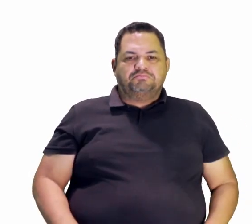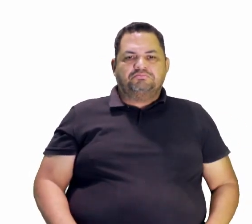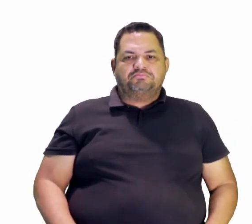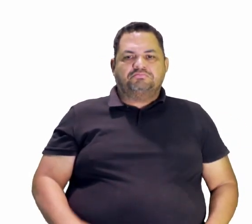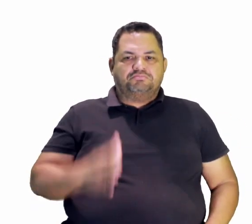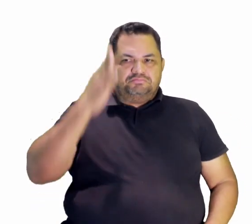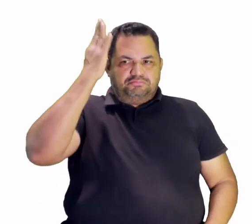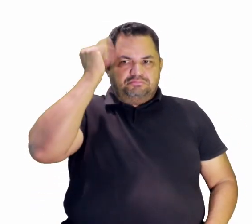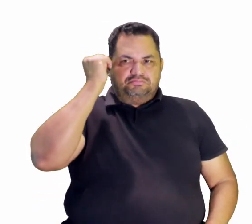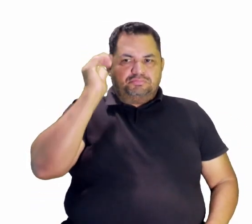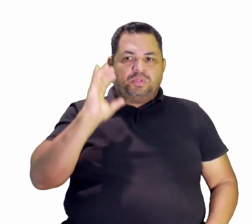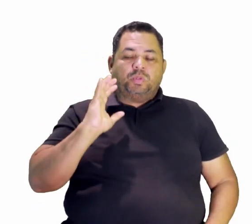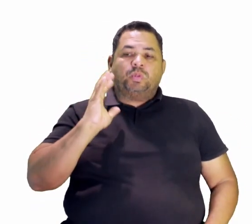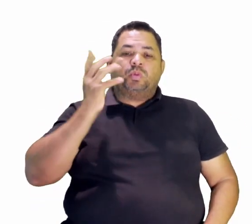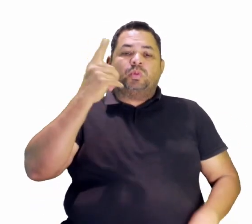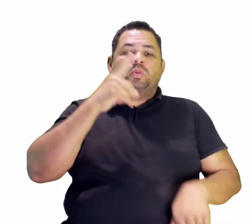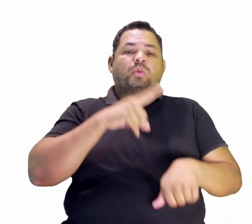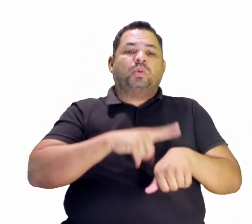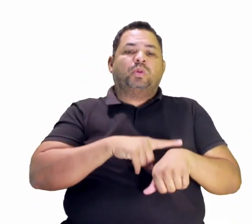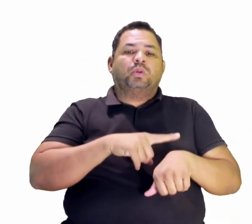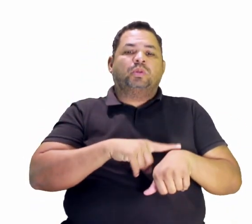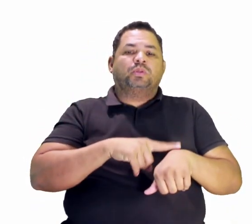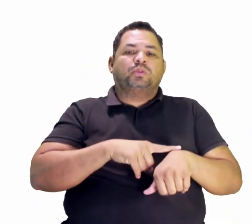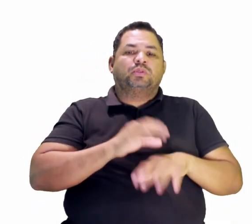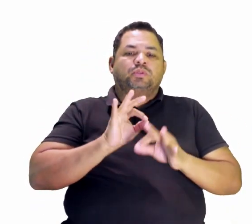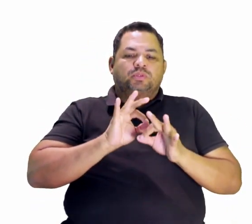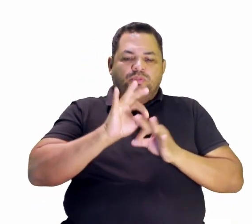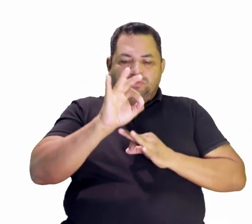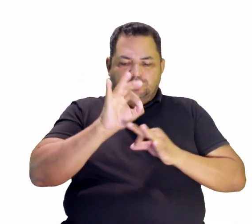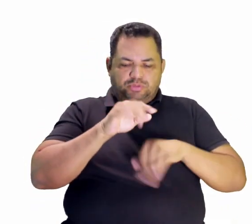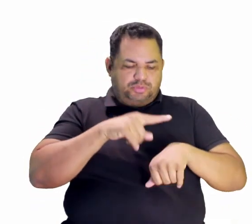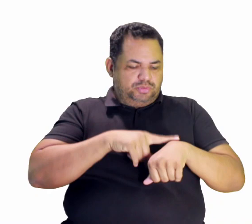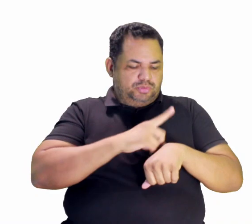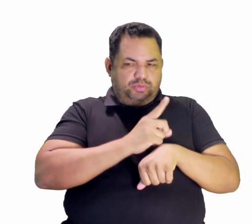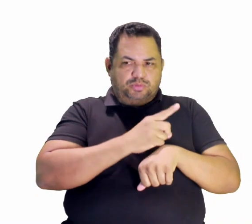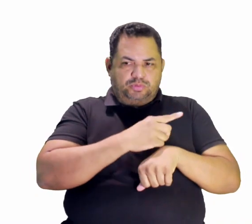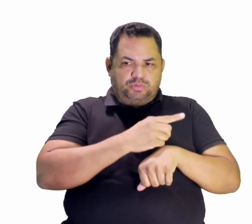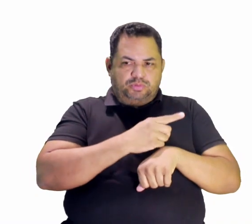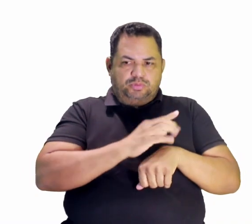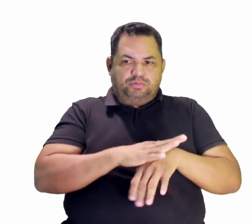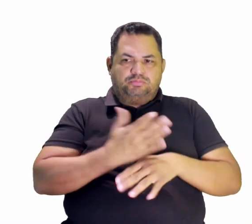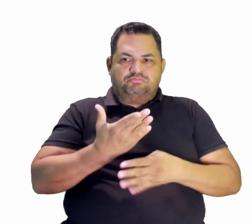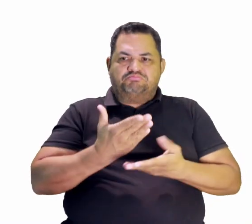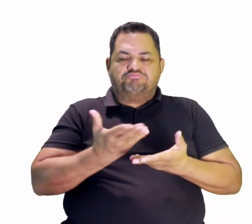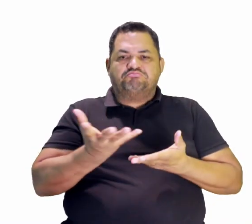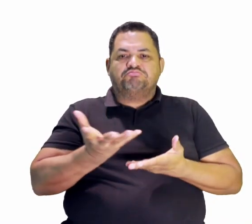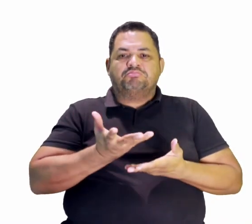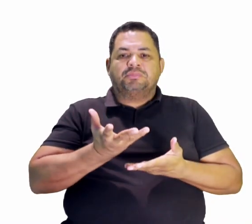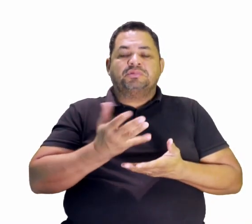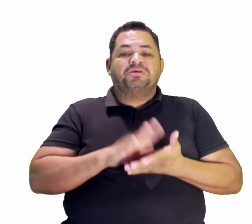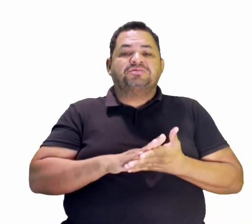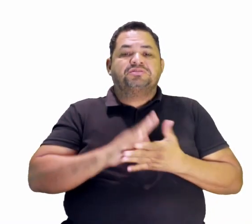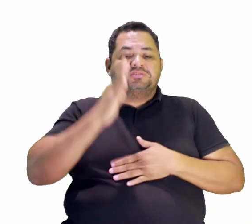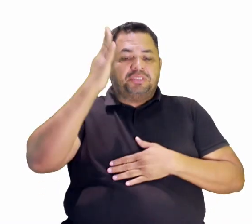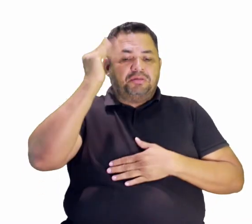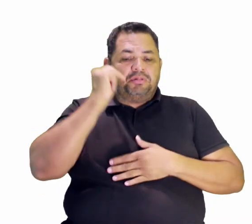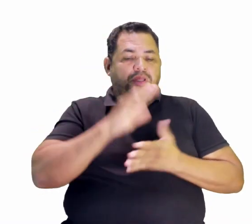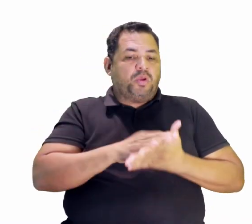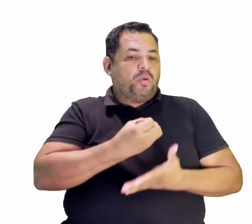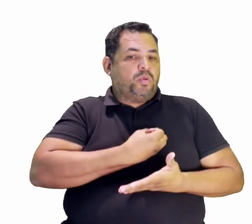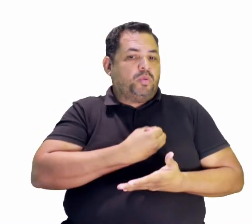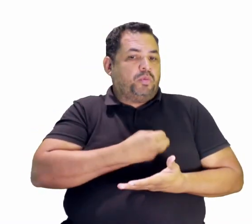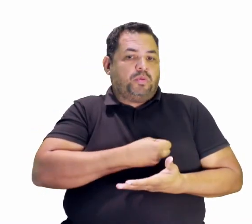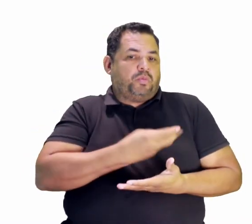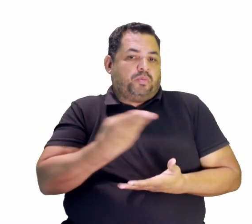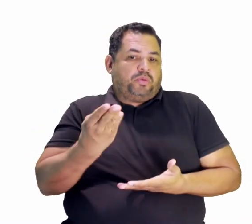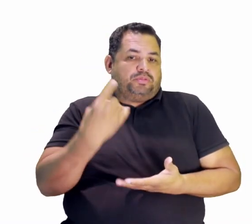que o tempo, na verdade, medido pelo relógio ali, não te interessa, só interessa o valor. Se eu falar para